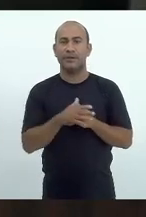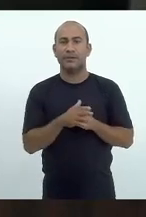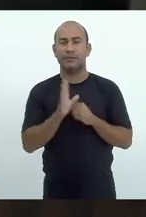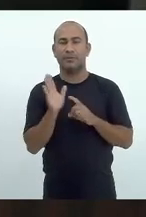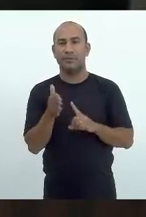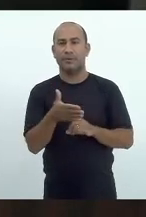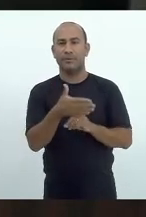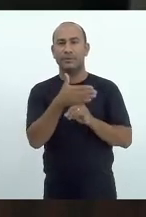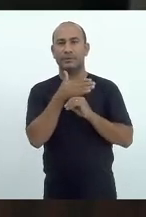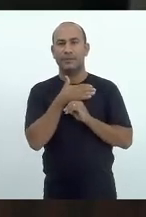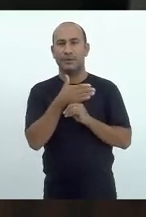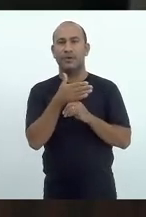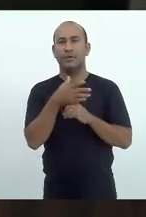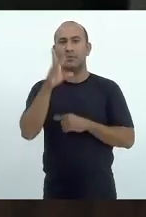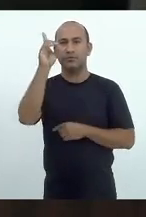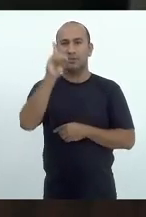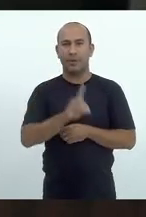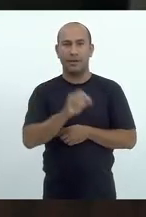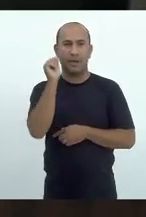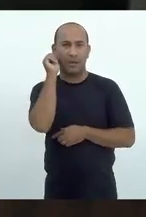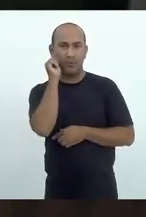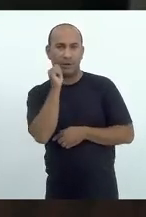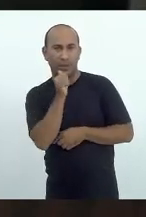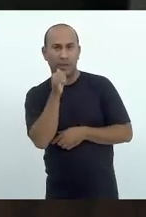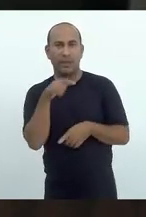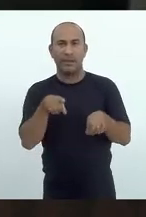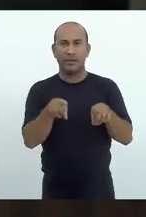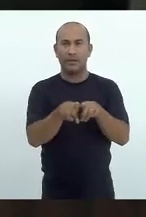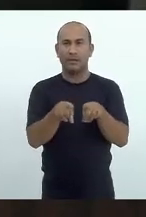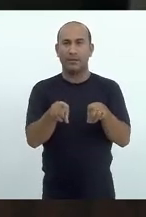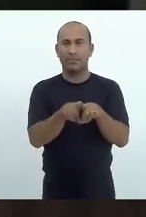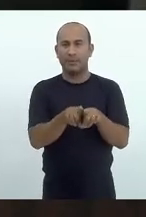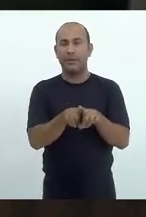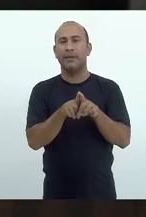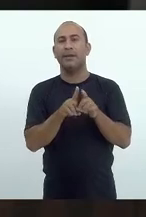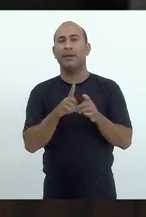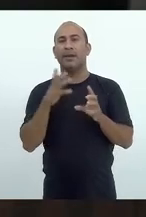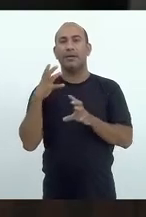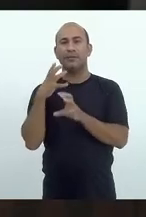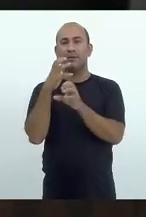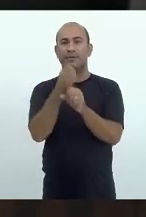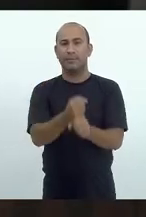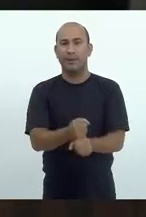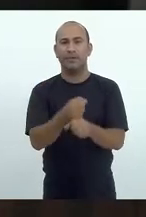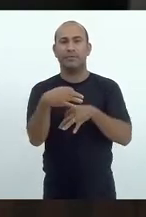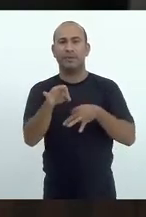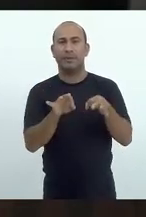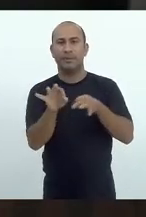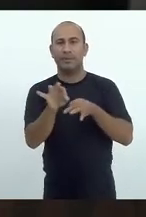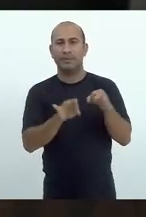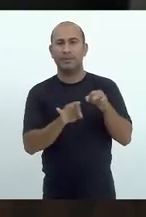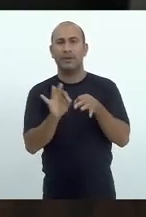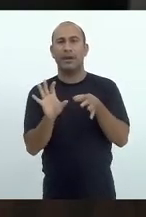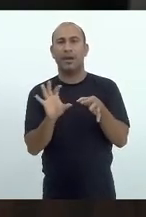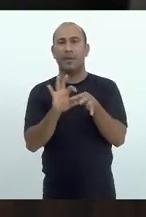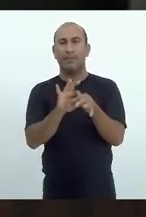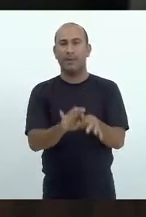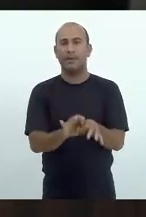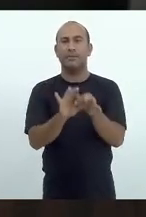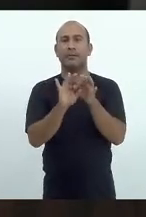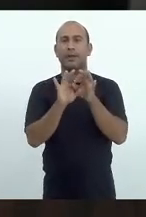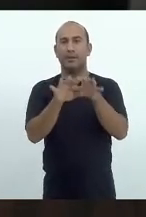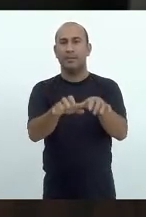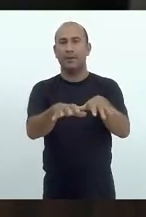Defesa dos Direitos da Mulher e de Orçamento, Finanças, Fiscalização Financeira e Controle, as emendas de